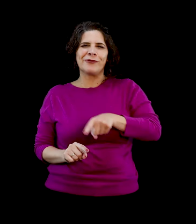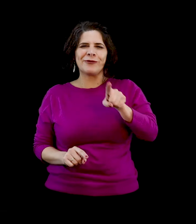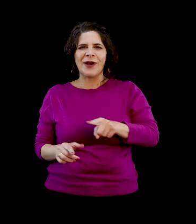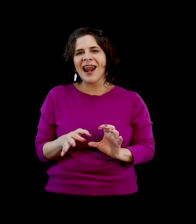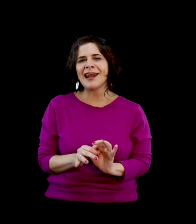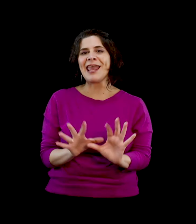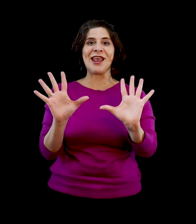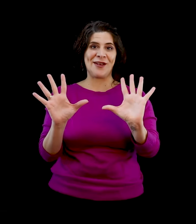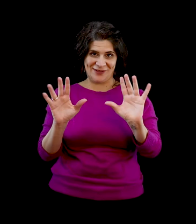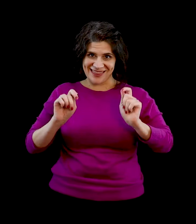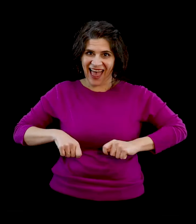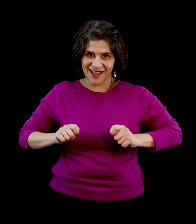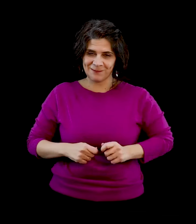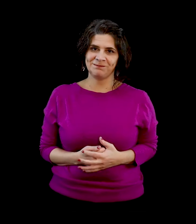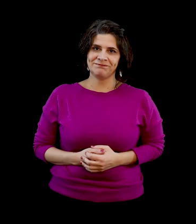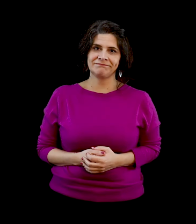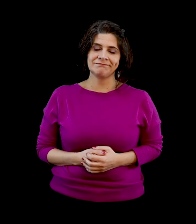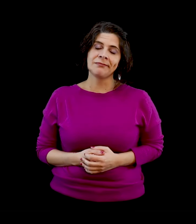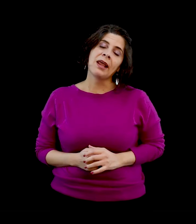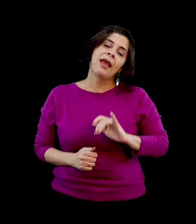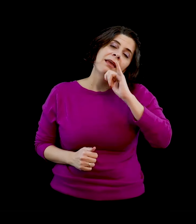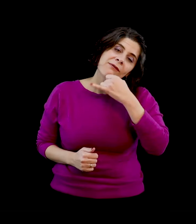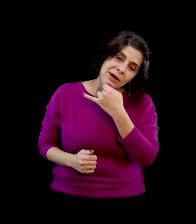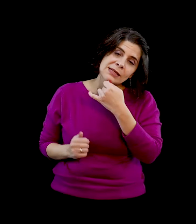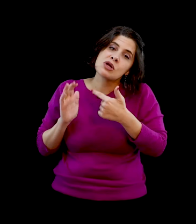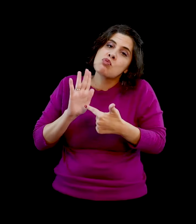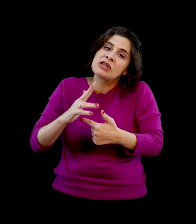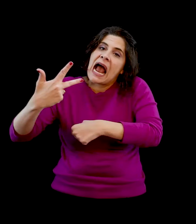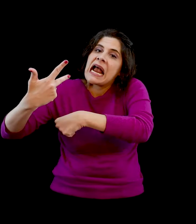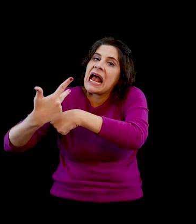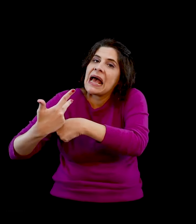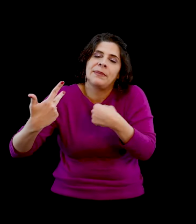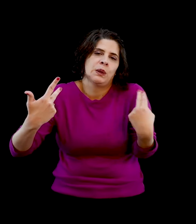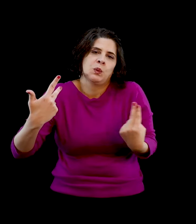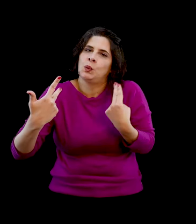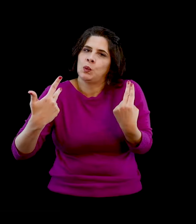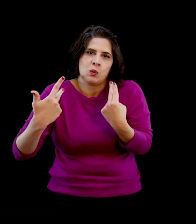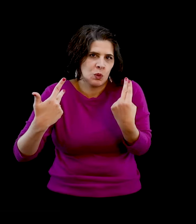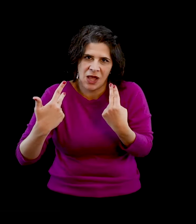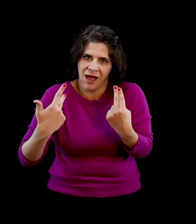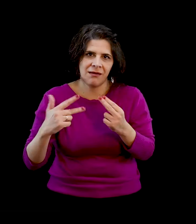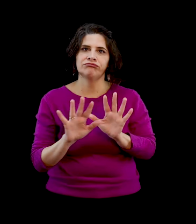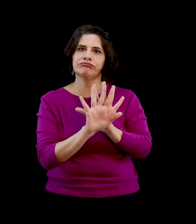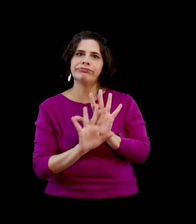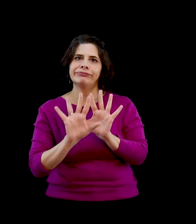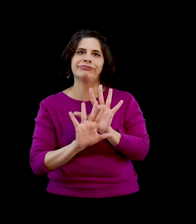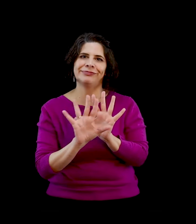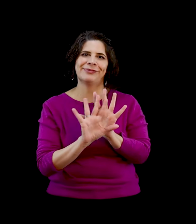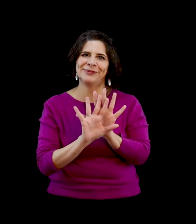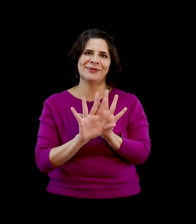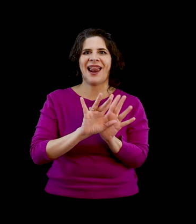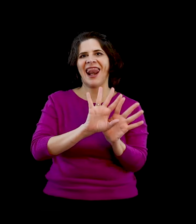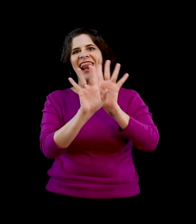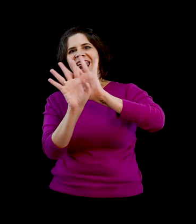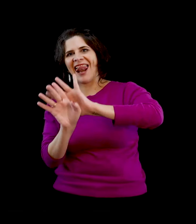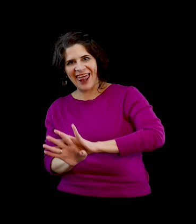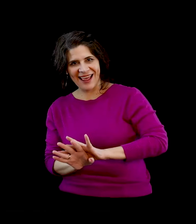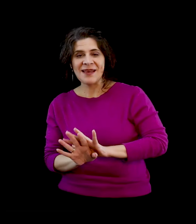livre. Eu não tenho como mostrar para vocês na câmera a animação funcionando, porque ela